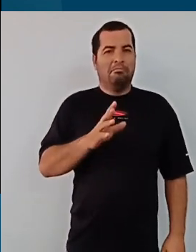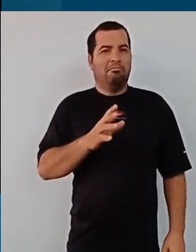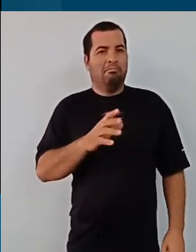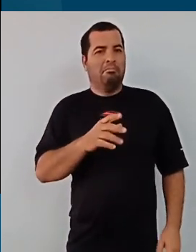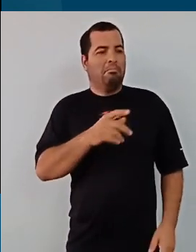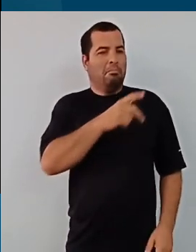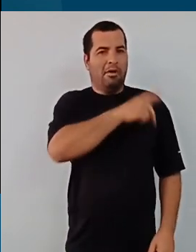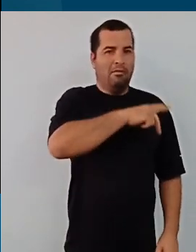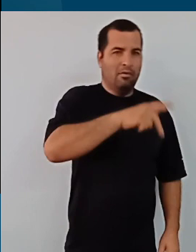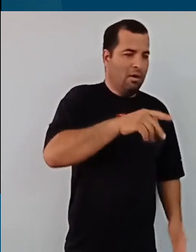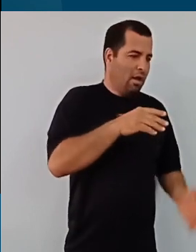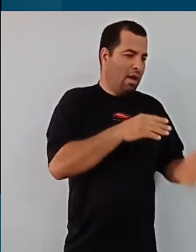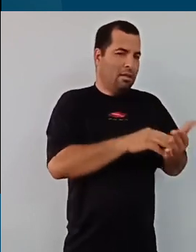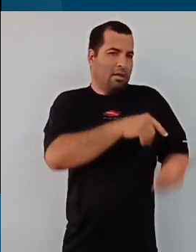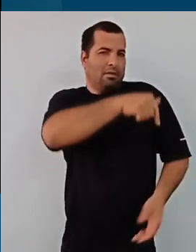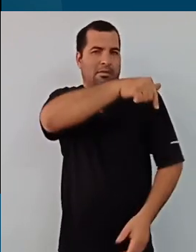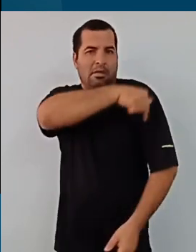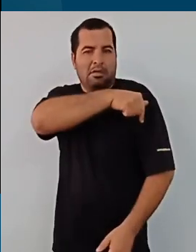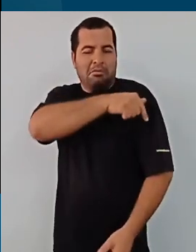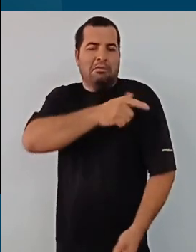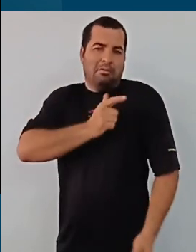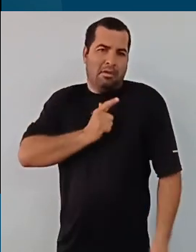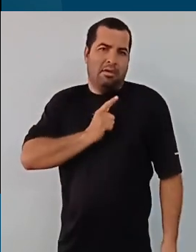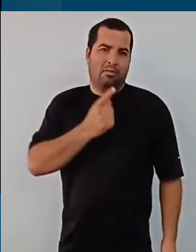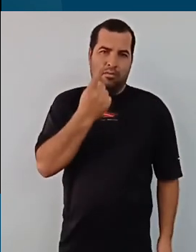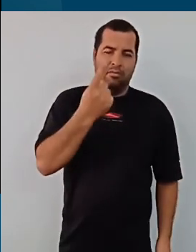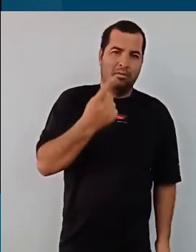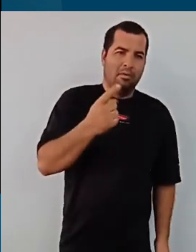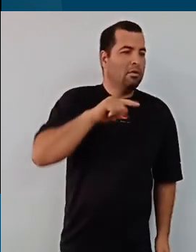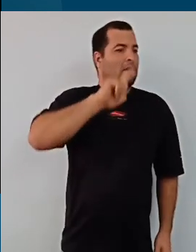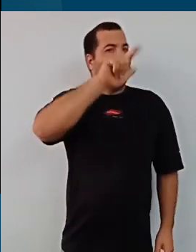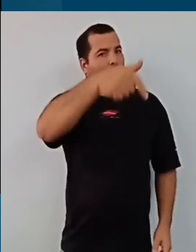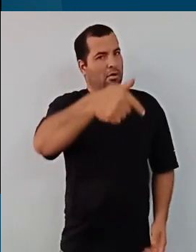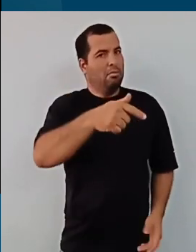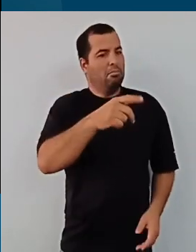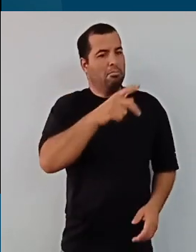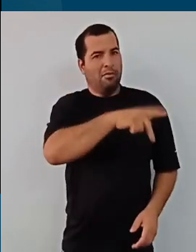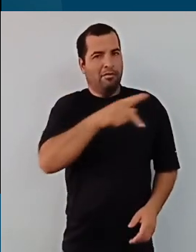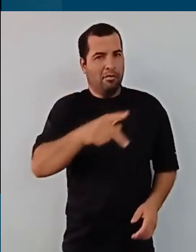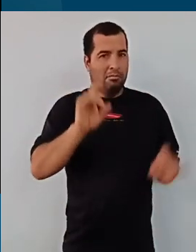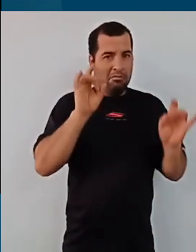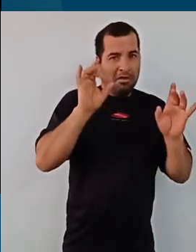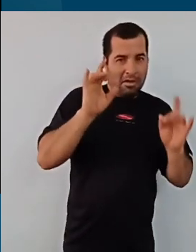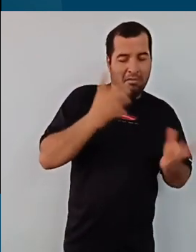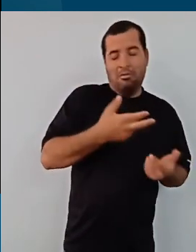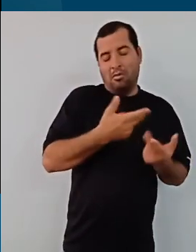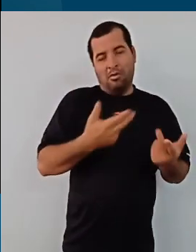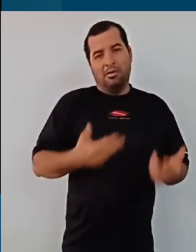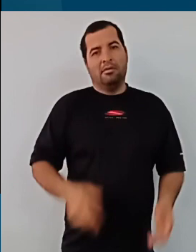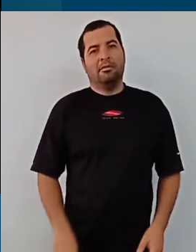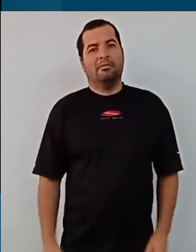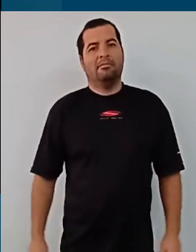série. E aí, então, entrar com o professor especialista. Portugal trabalha dessa forma.